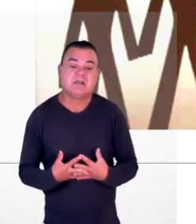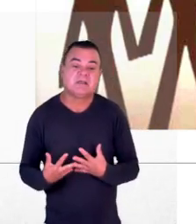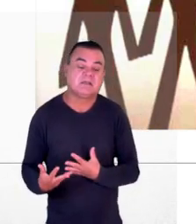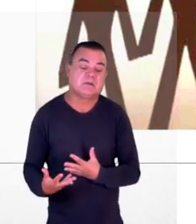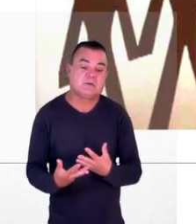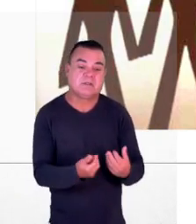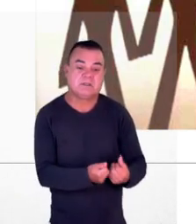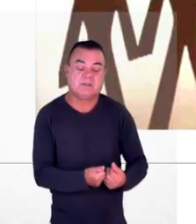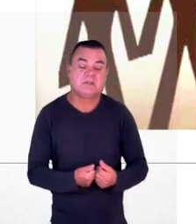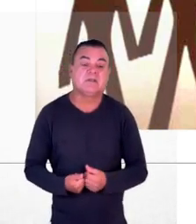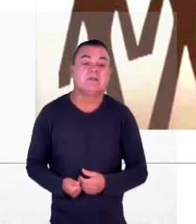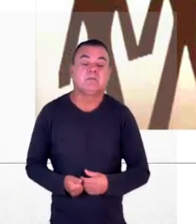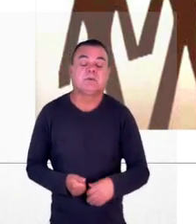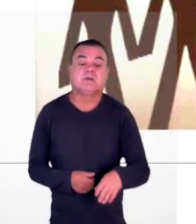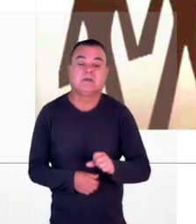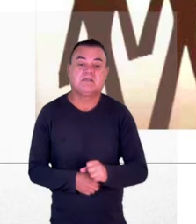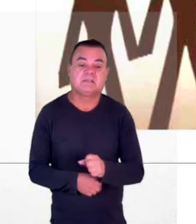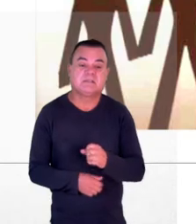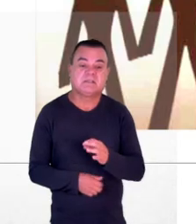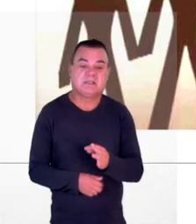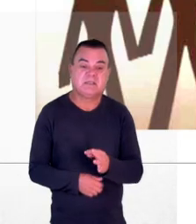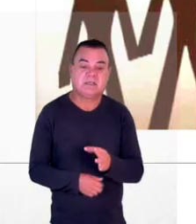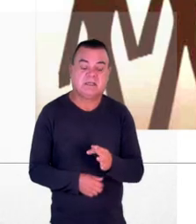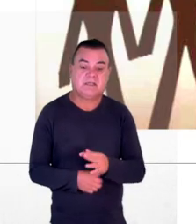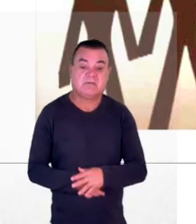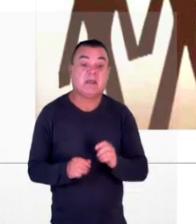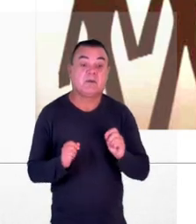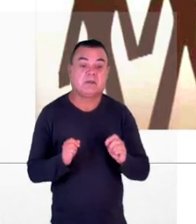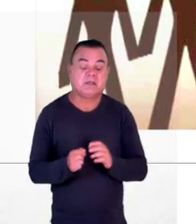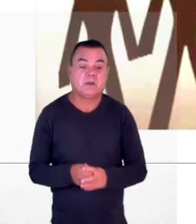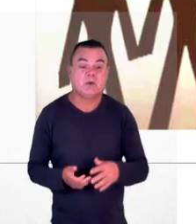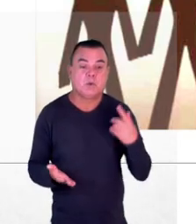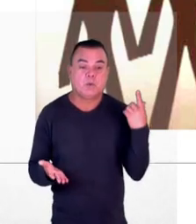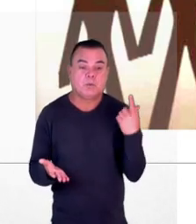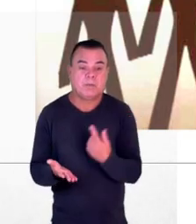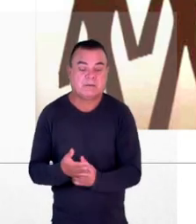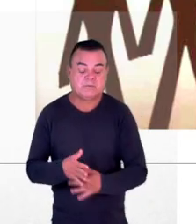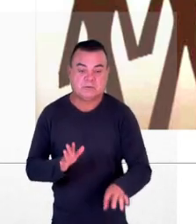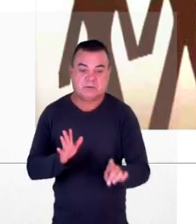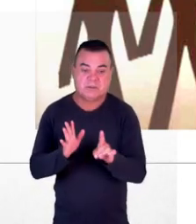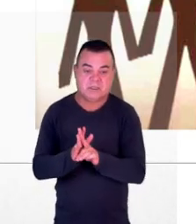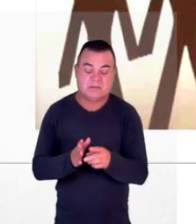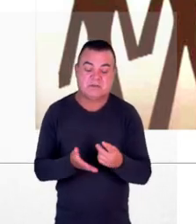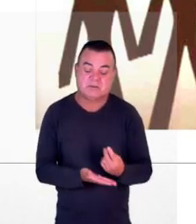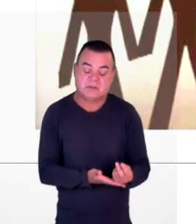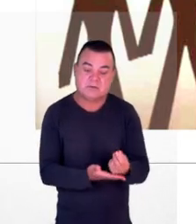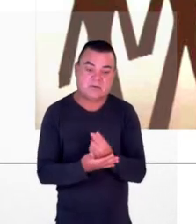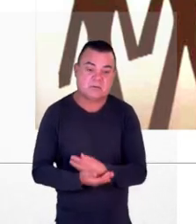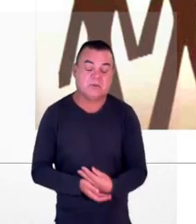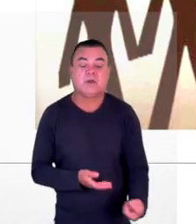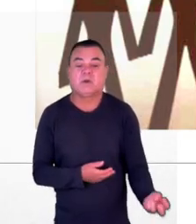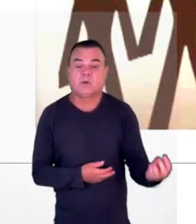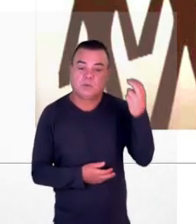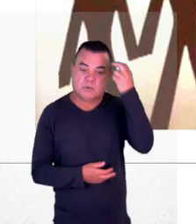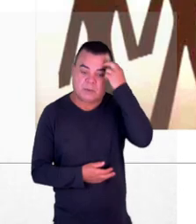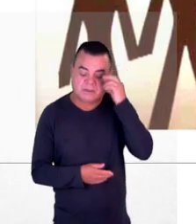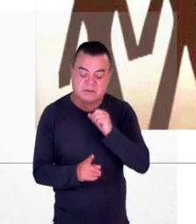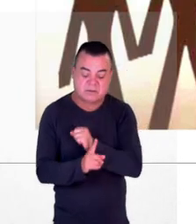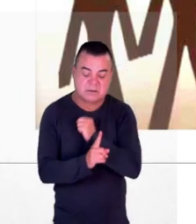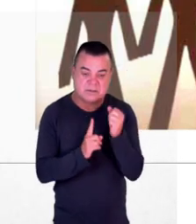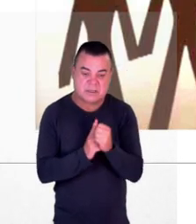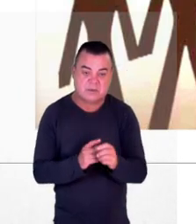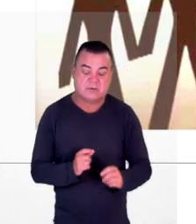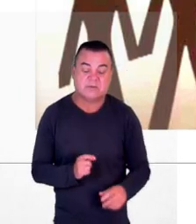outros né é o pacto internacional dos direitos econômicos sociais e culturais eh ele